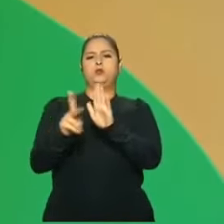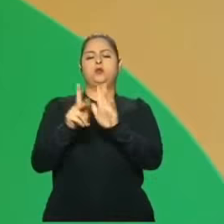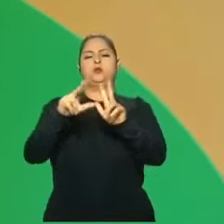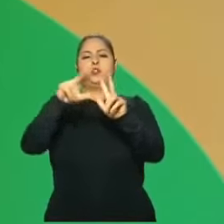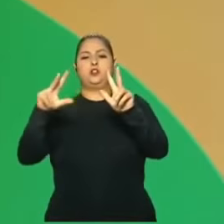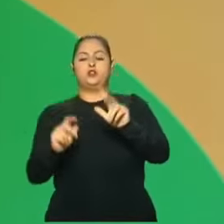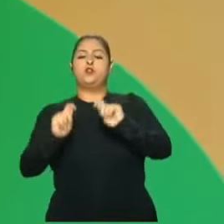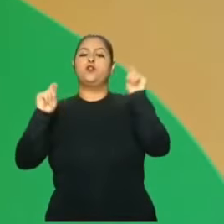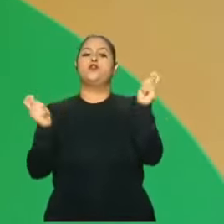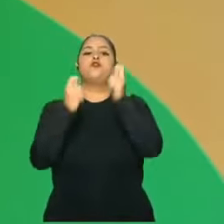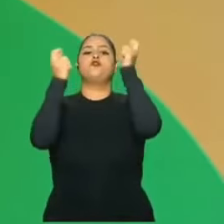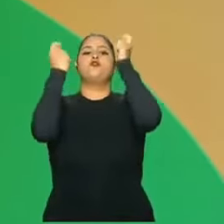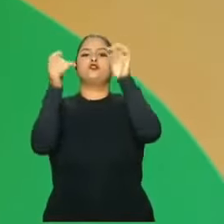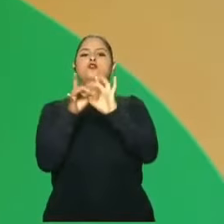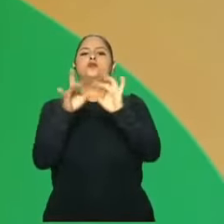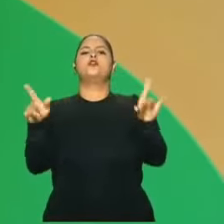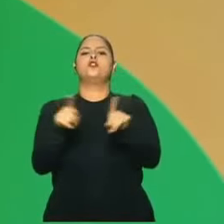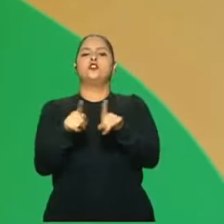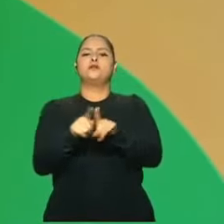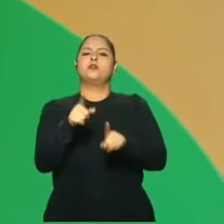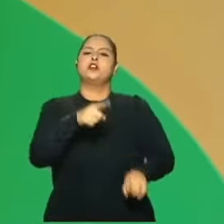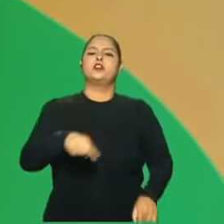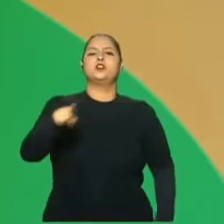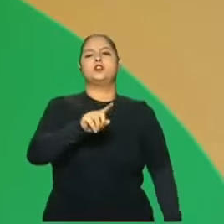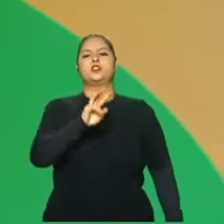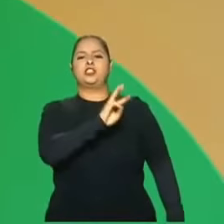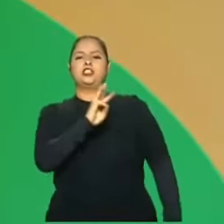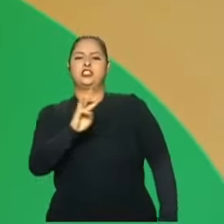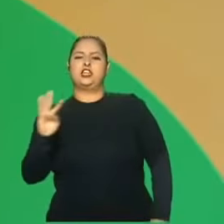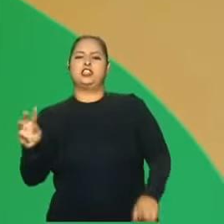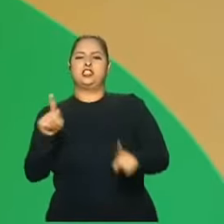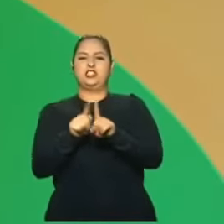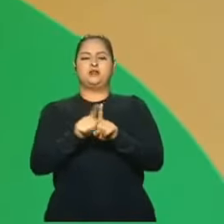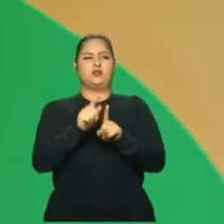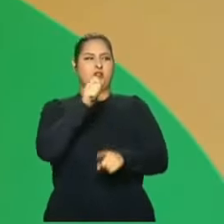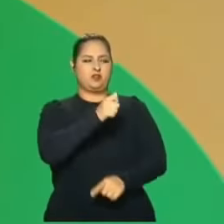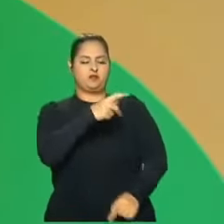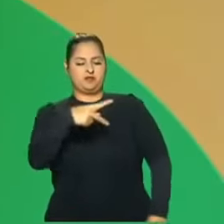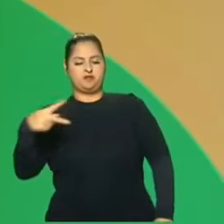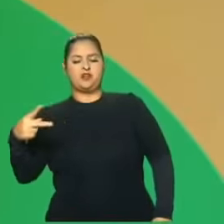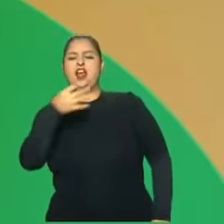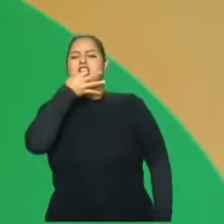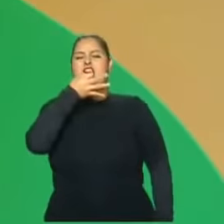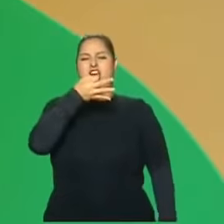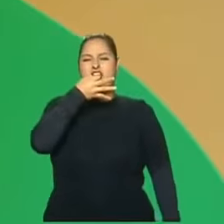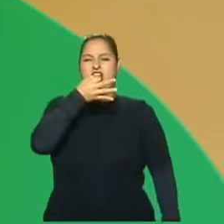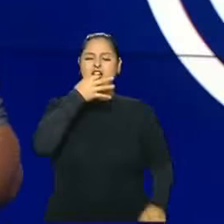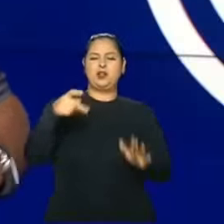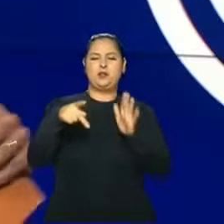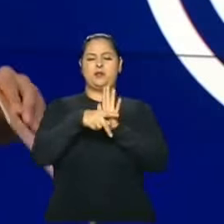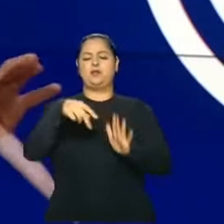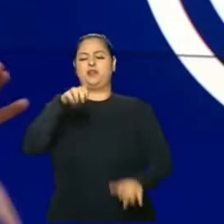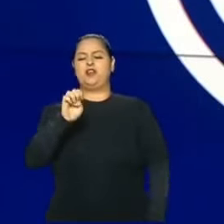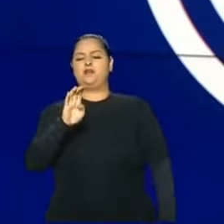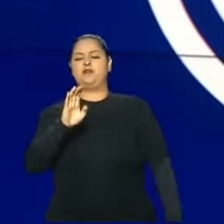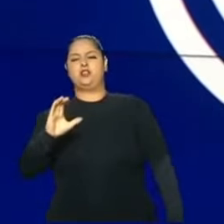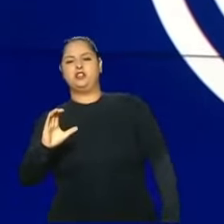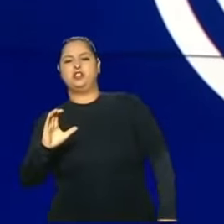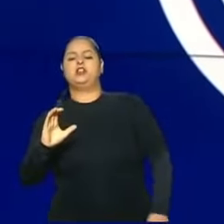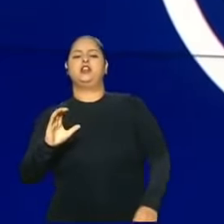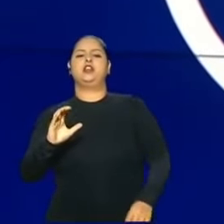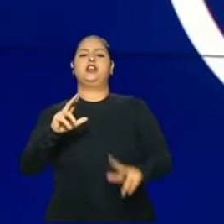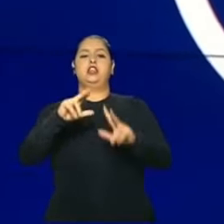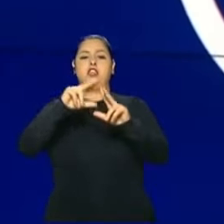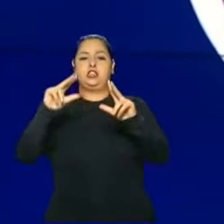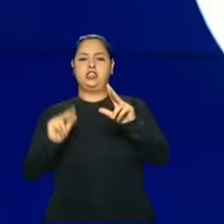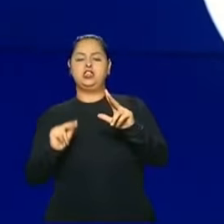está disponível também em nossos sites e nos aplicativos Rádios EBC e TV Brasil Play. É todo mundo curtindo a